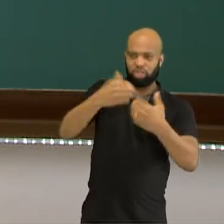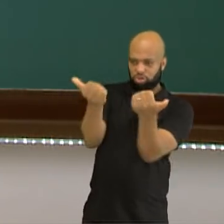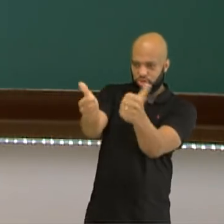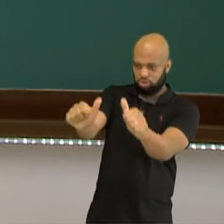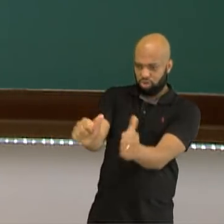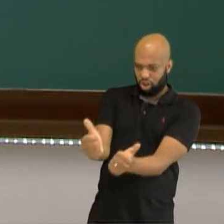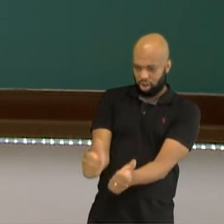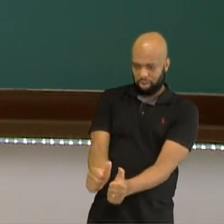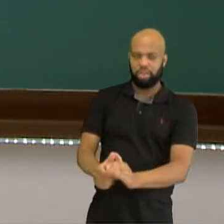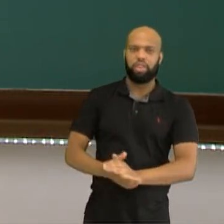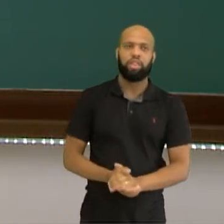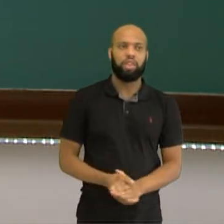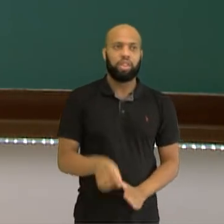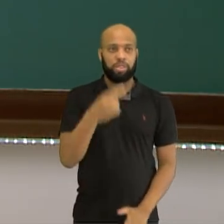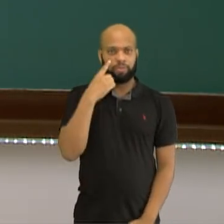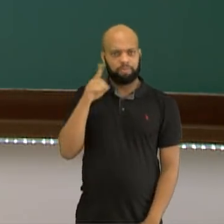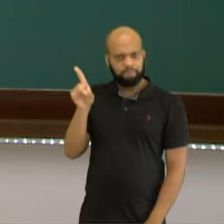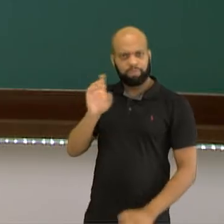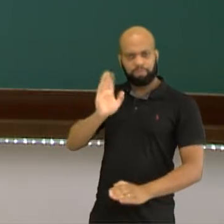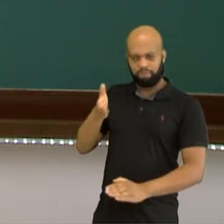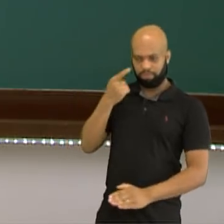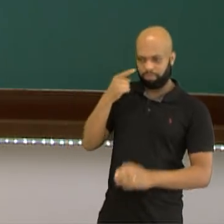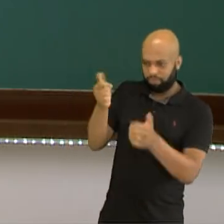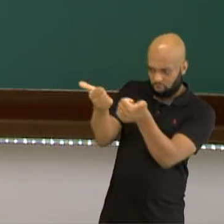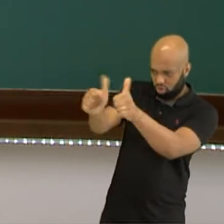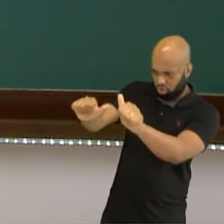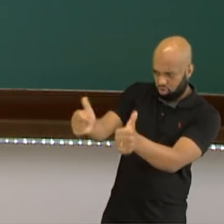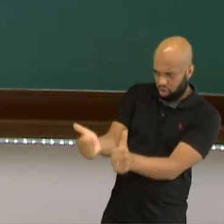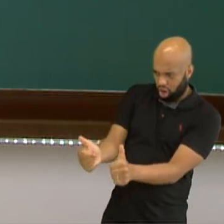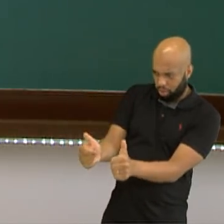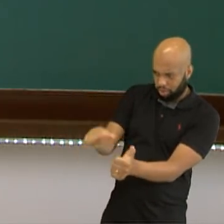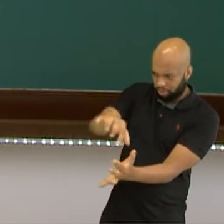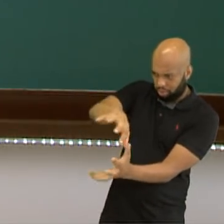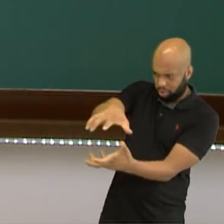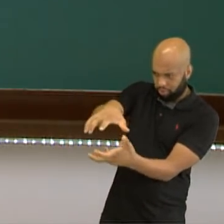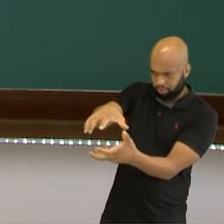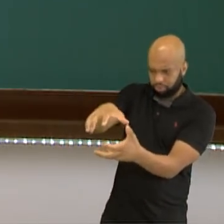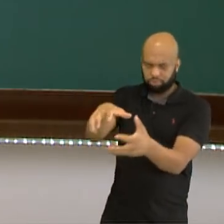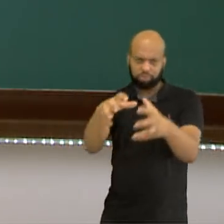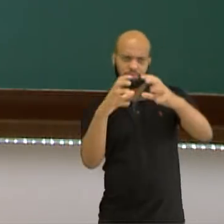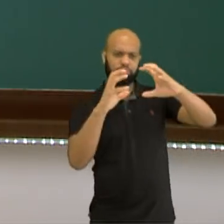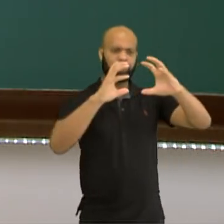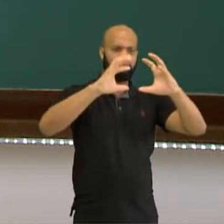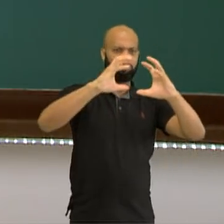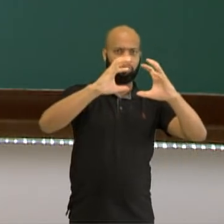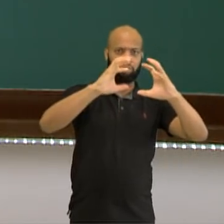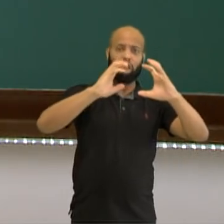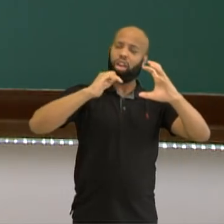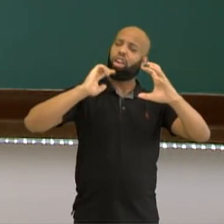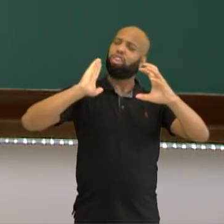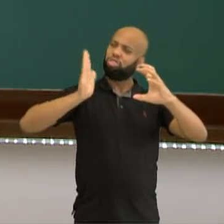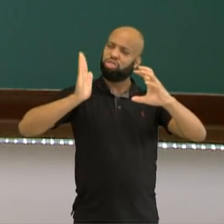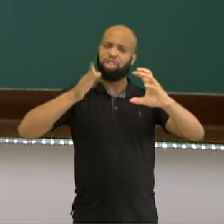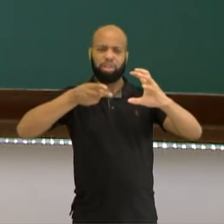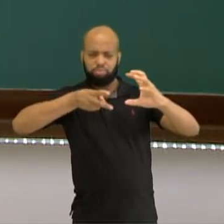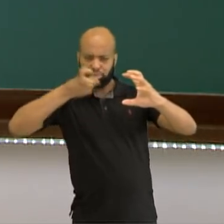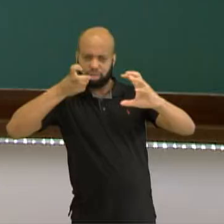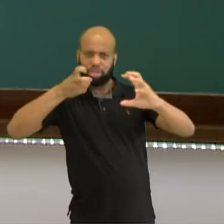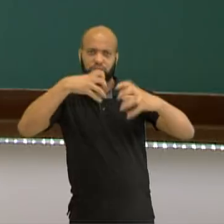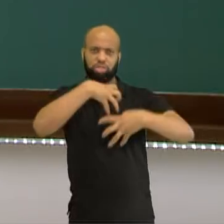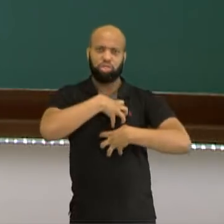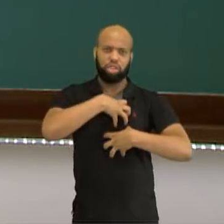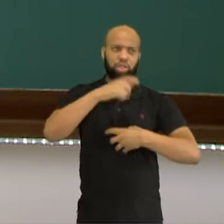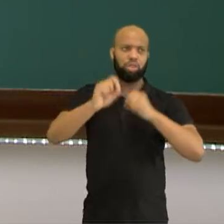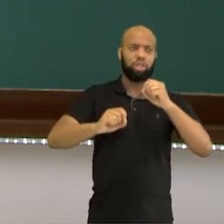aula. Então, você já reparou no formato do nosso planeta? Se vocês responderam sim, Fabiano, é lógico que a gente já reparou, ele